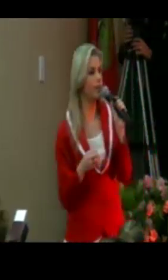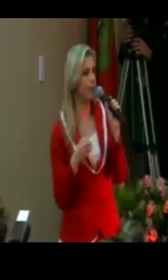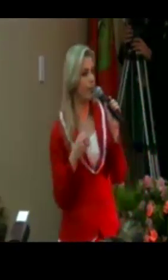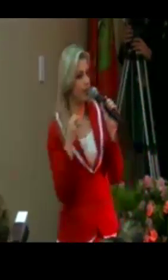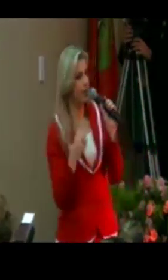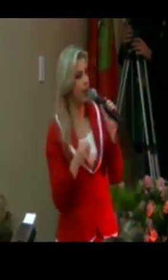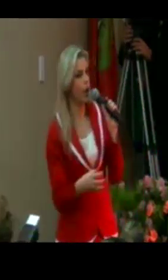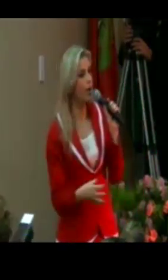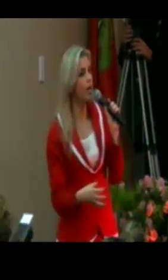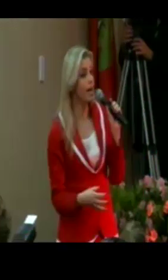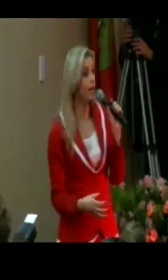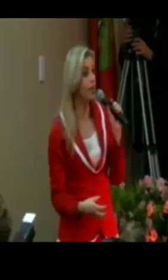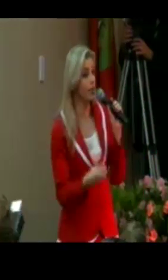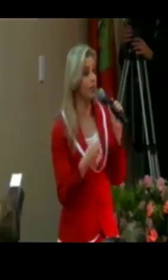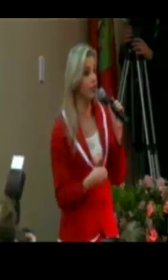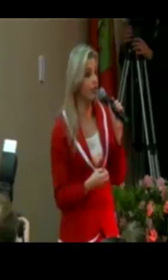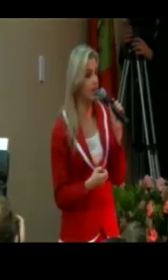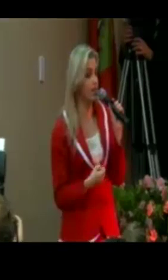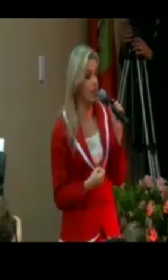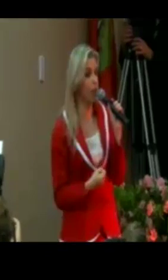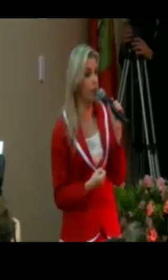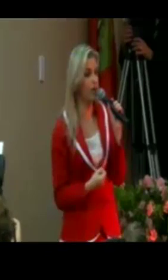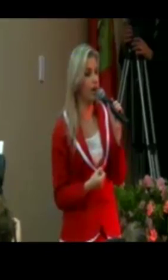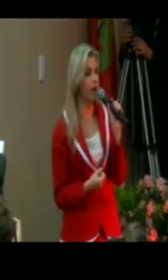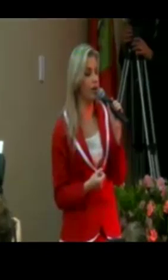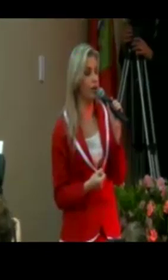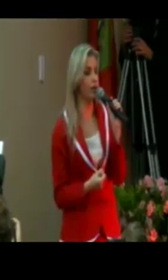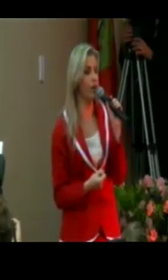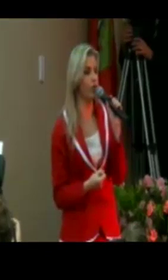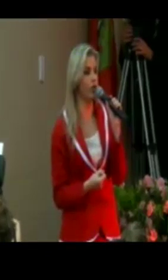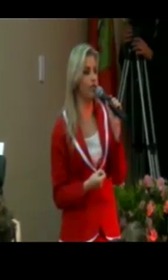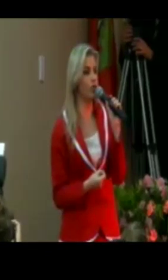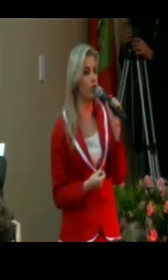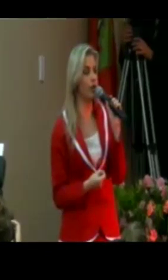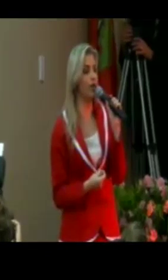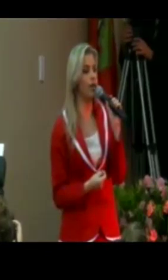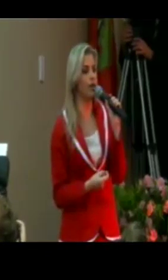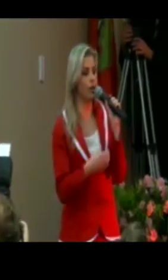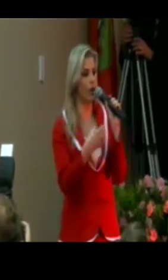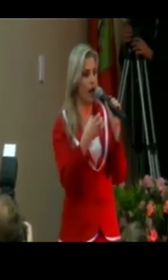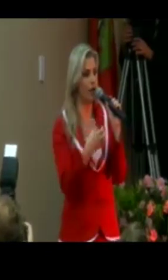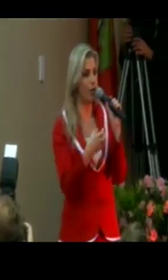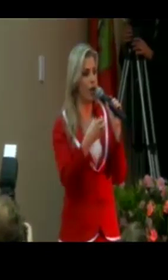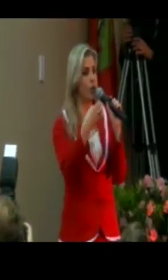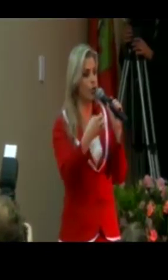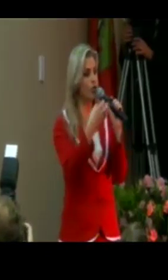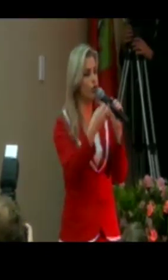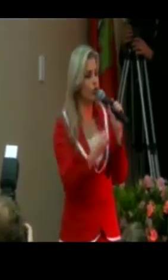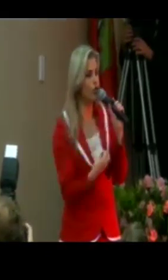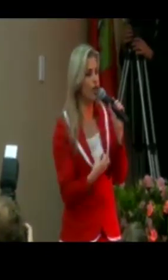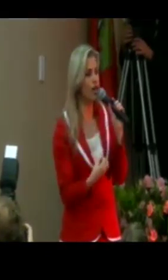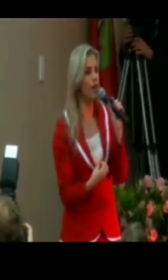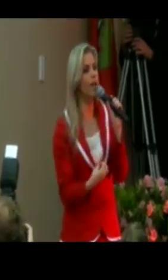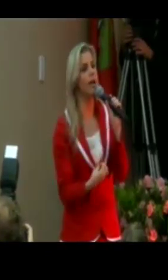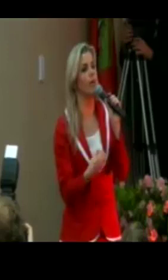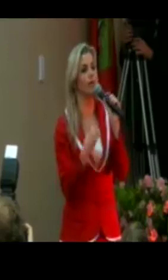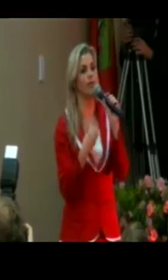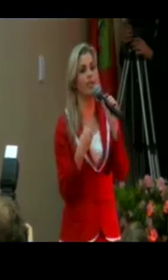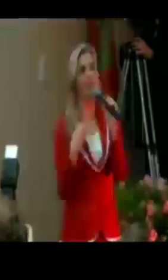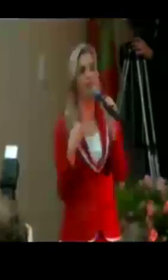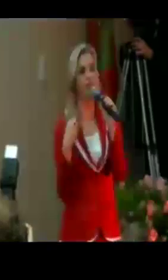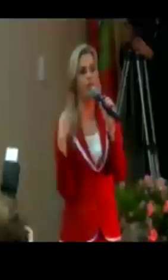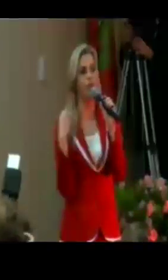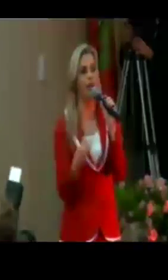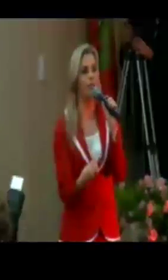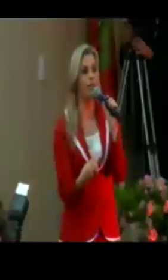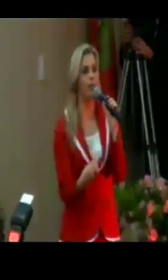Isso. Na verdade, a receita vem da própria Câmara, nós temos receita própria, né? A Câmara Municipal de Criciúma, então o recurso surge